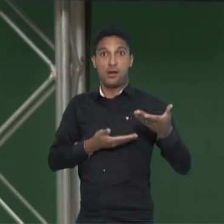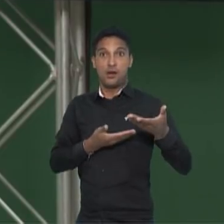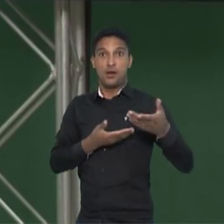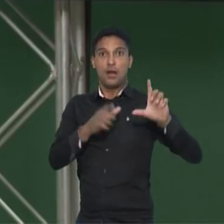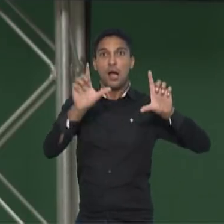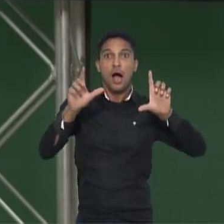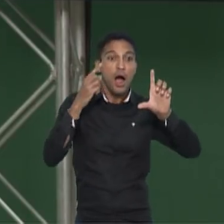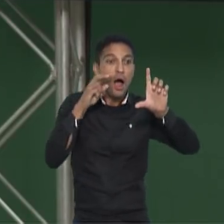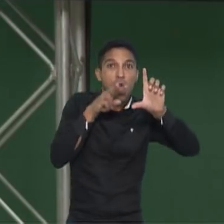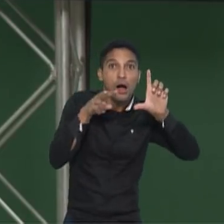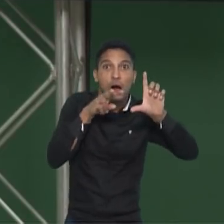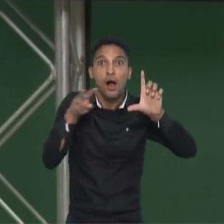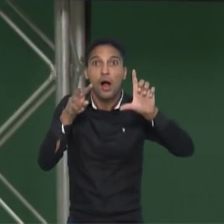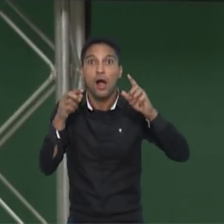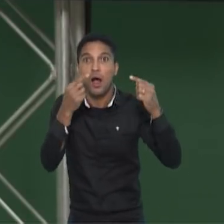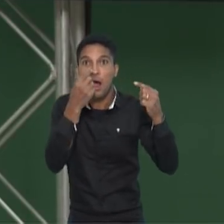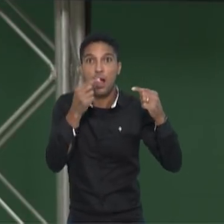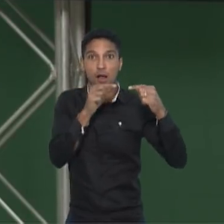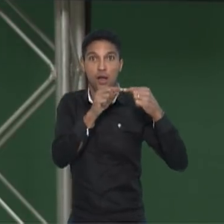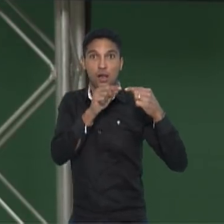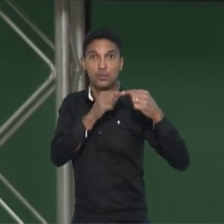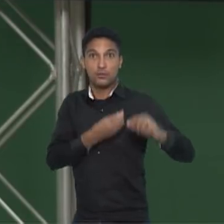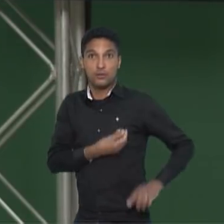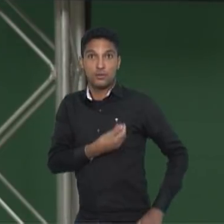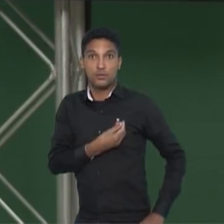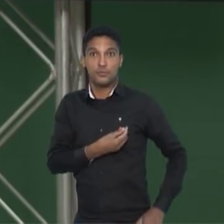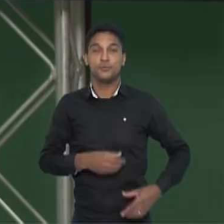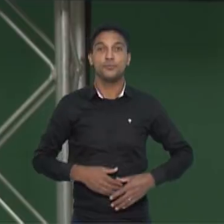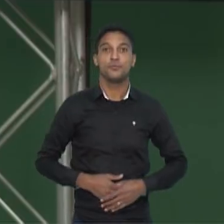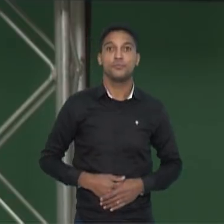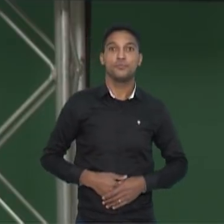conteúdo além daquilo que lhes é apresentado.